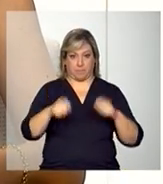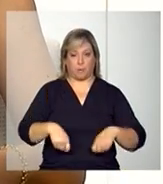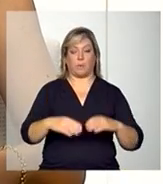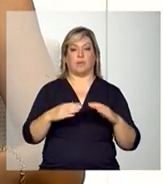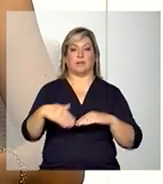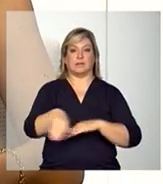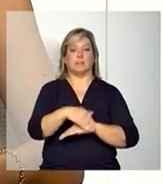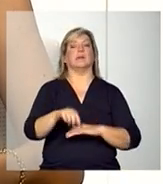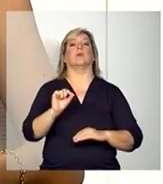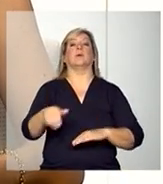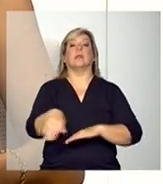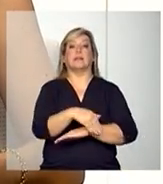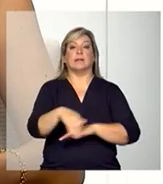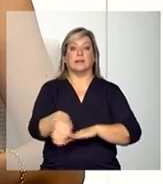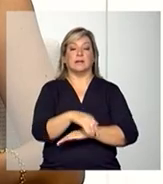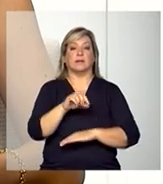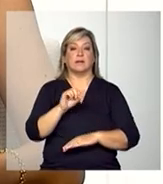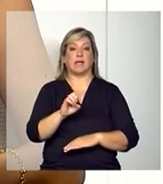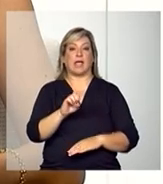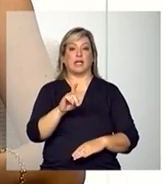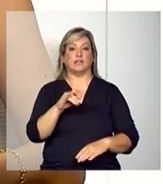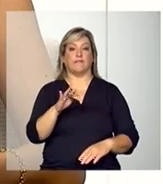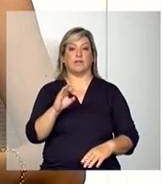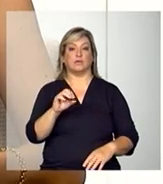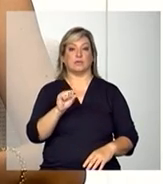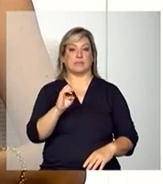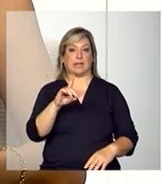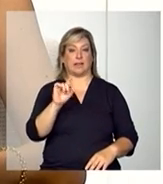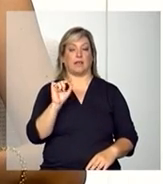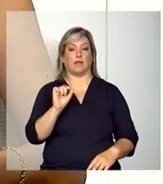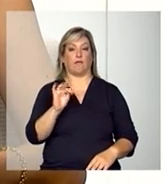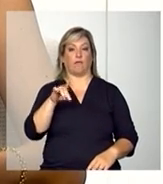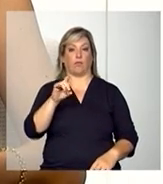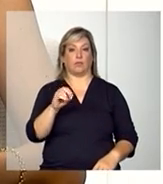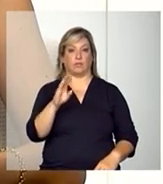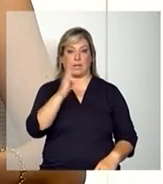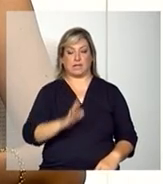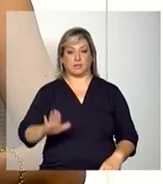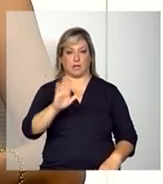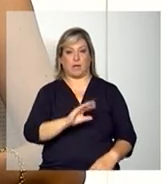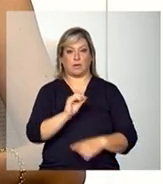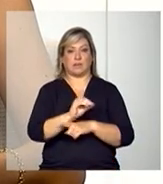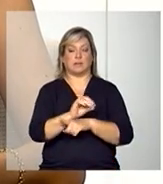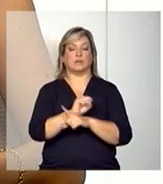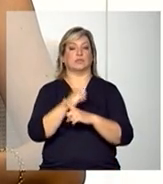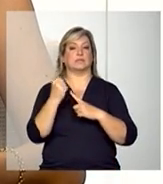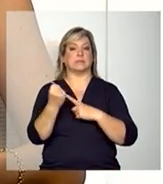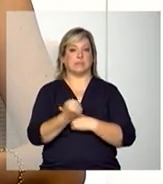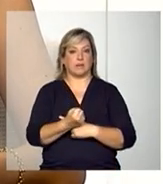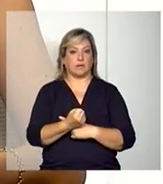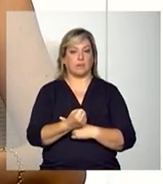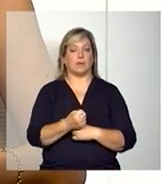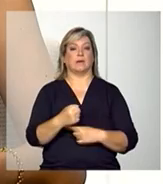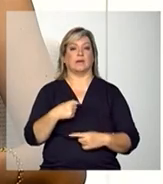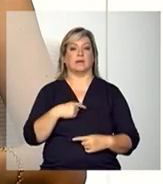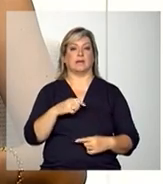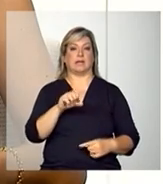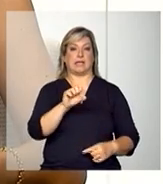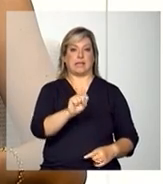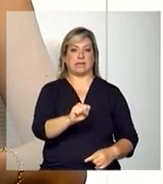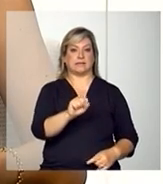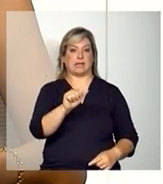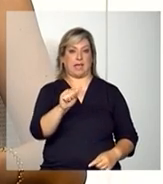Claro o endereço é Edifício sede do Fundo Nacional de assistência social a sigla é